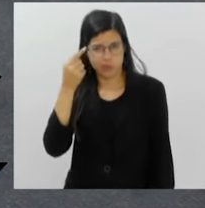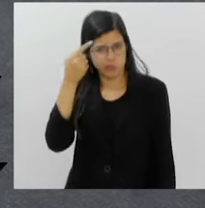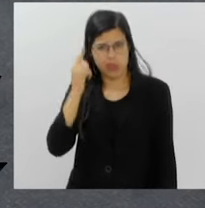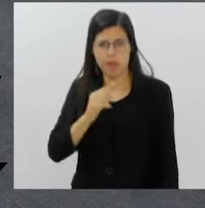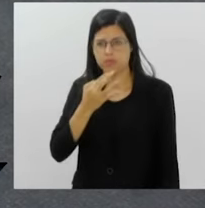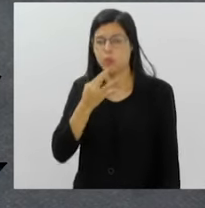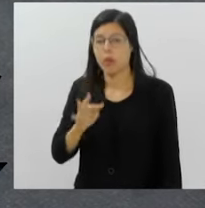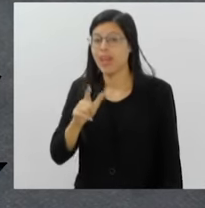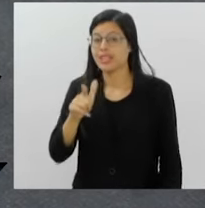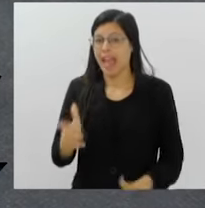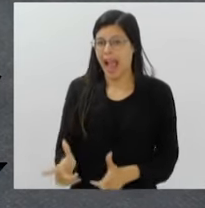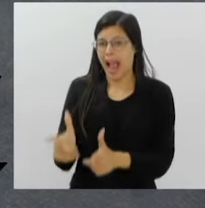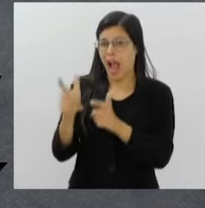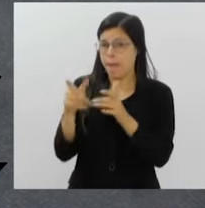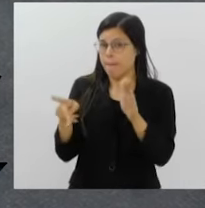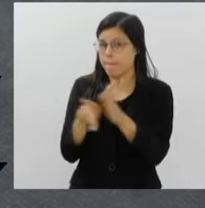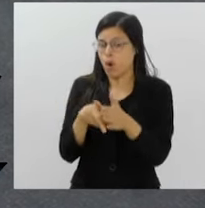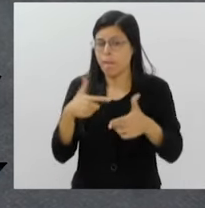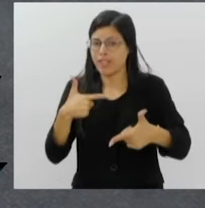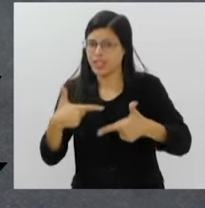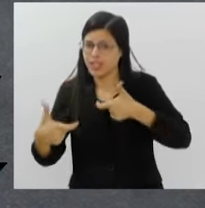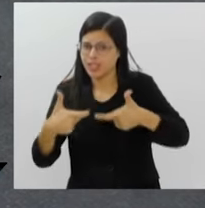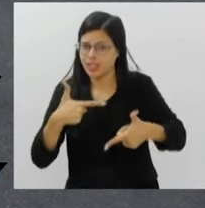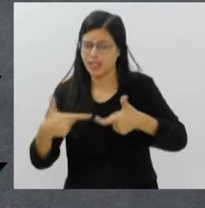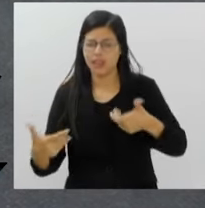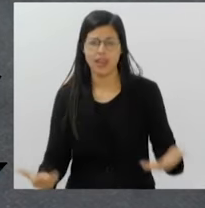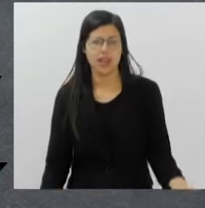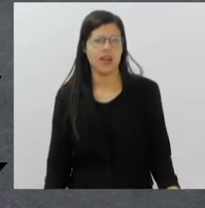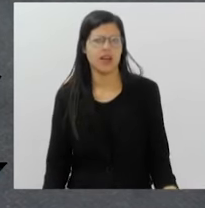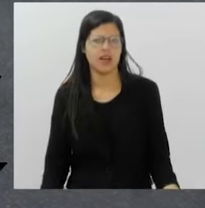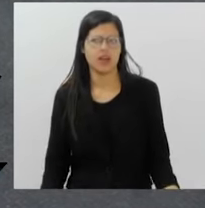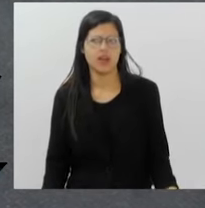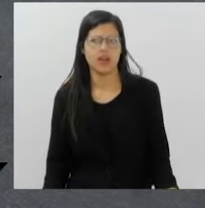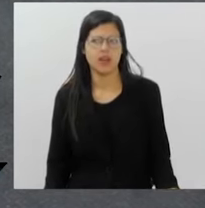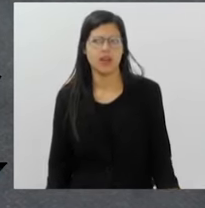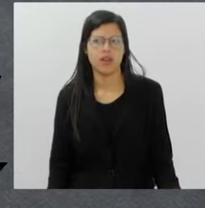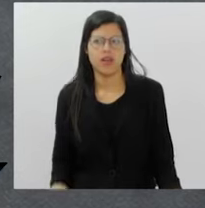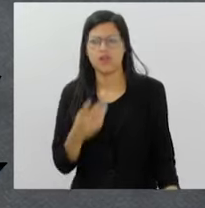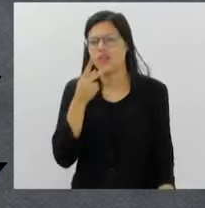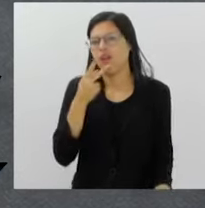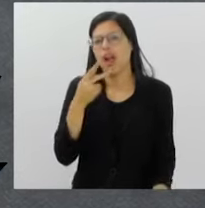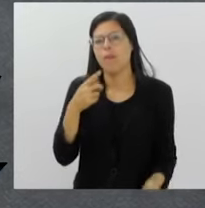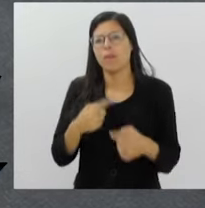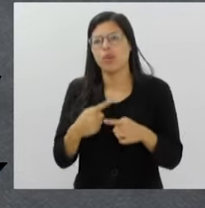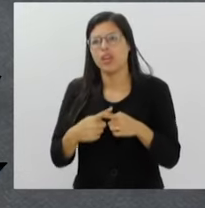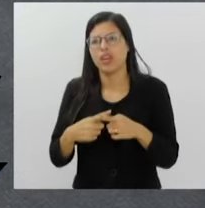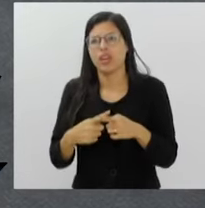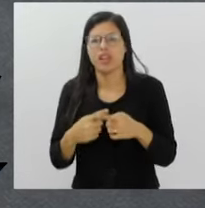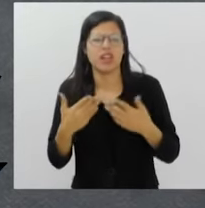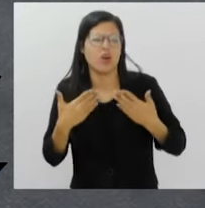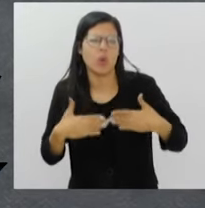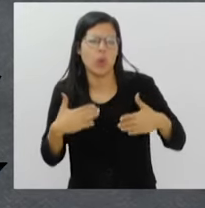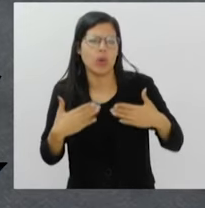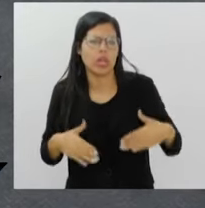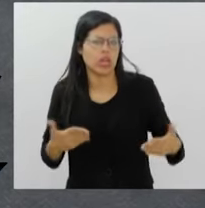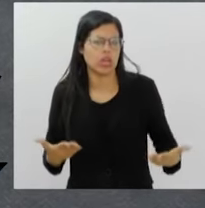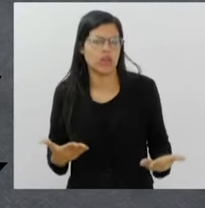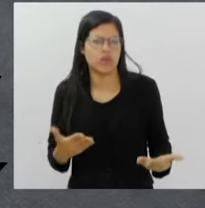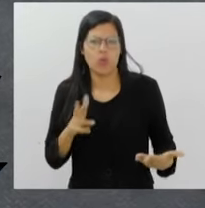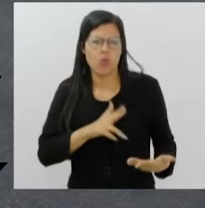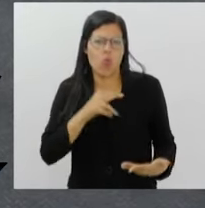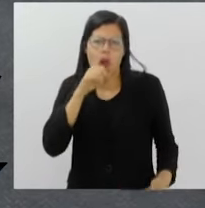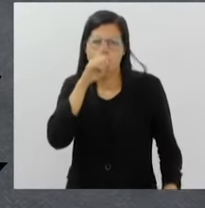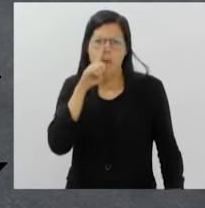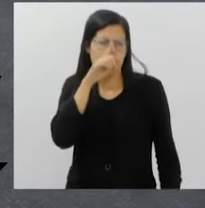Ou seja, não houve troca de tiro, o entendimento que na realidade, não, tranquilo, não é um